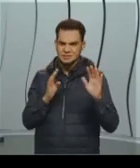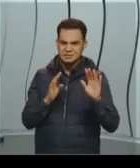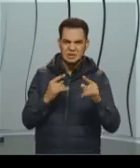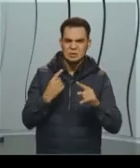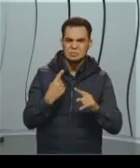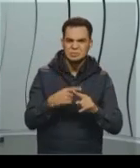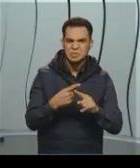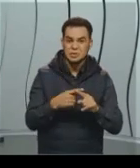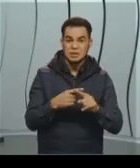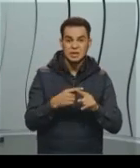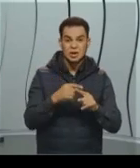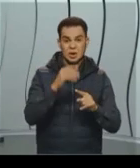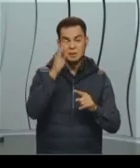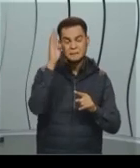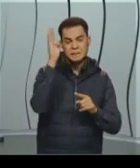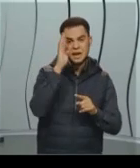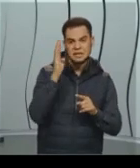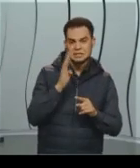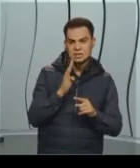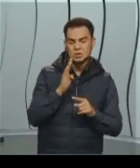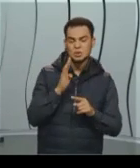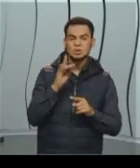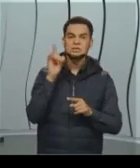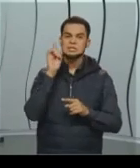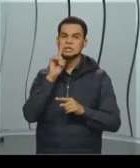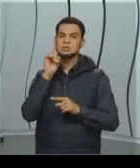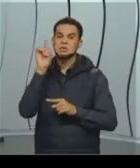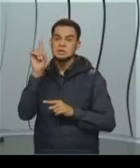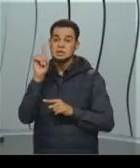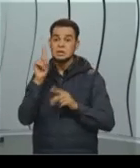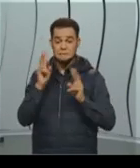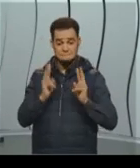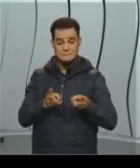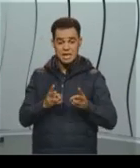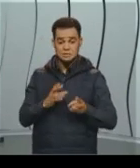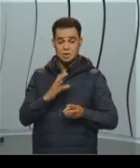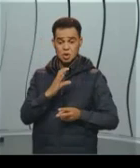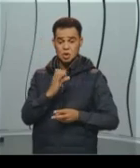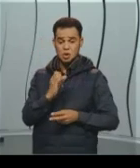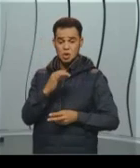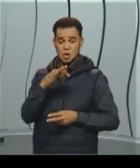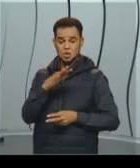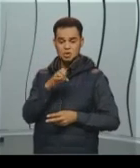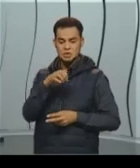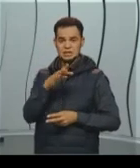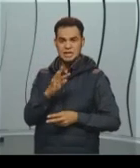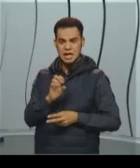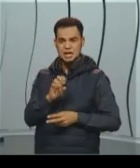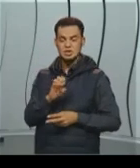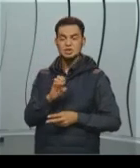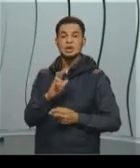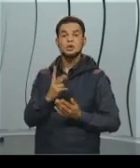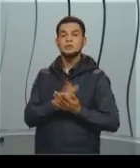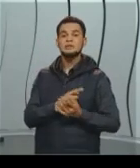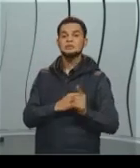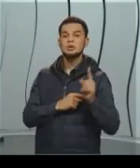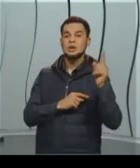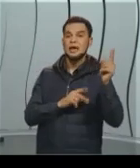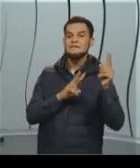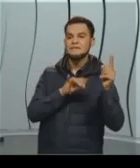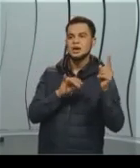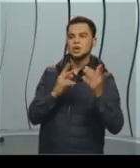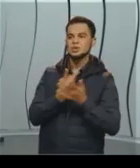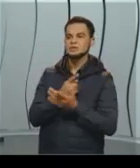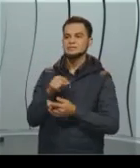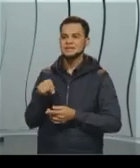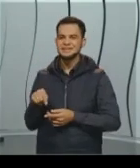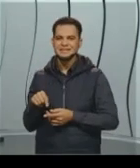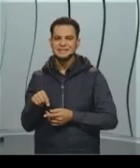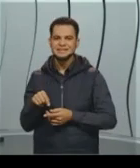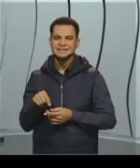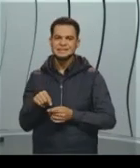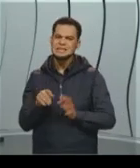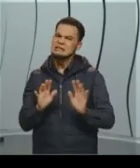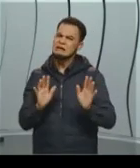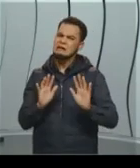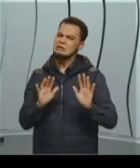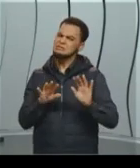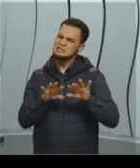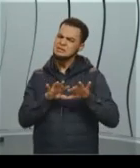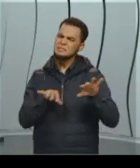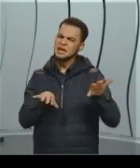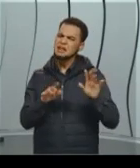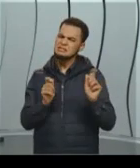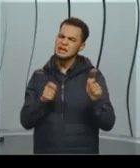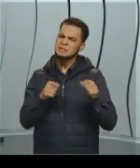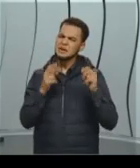no mesmo continente não quer dizer que o que aconteceu lá tem obrigatoriamente acontecer aqui. Mas quando a gente fala da África e a gente